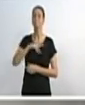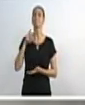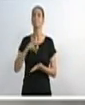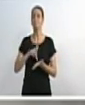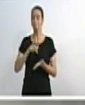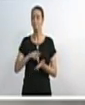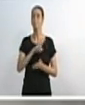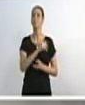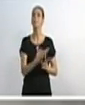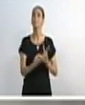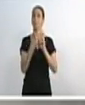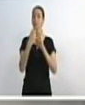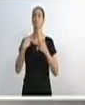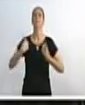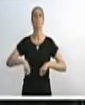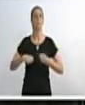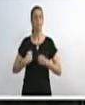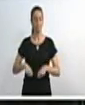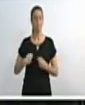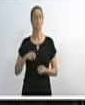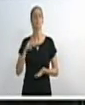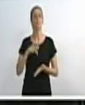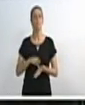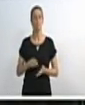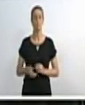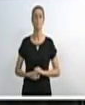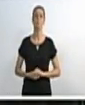necessidade. Obrigado.